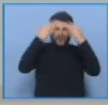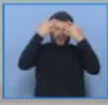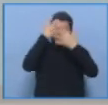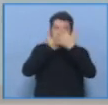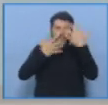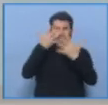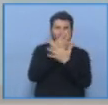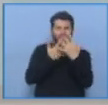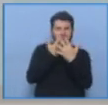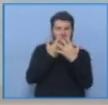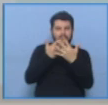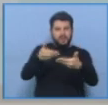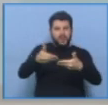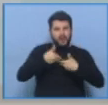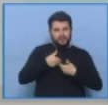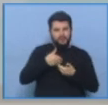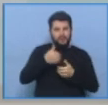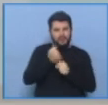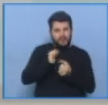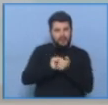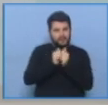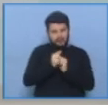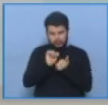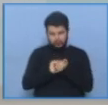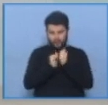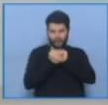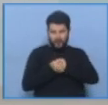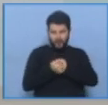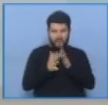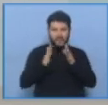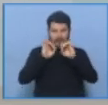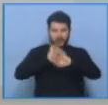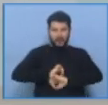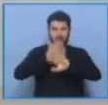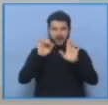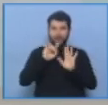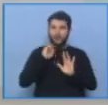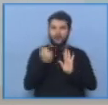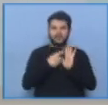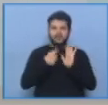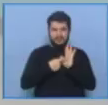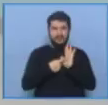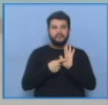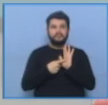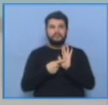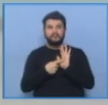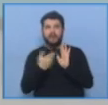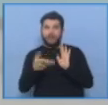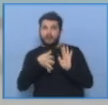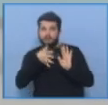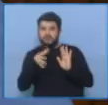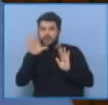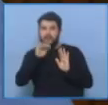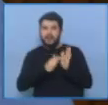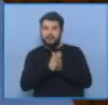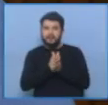não nos ajudam ao processo de transformação, de conversão e de maior transparência de que precisamos. Absolutamente, isso são justas. Já agora dizer